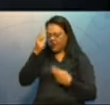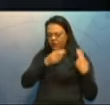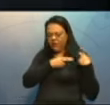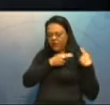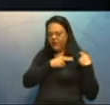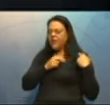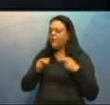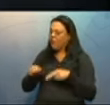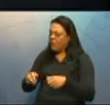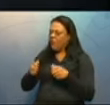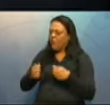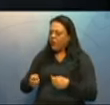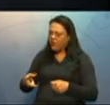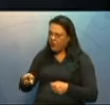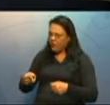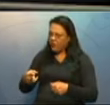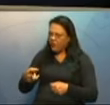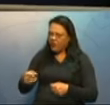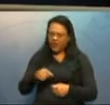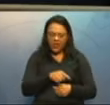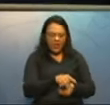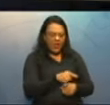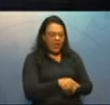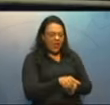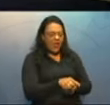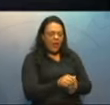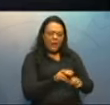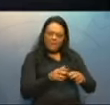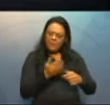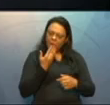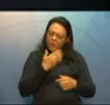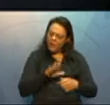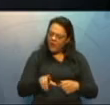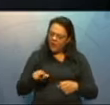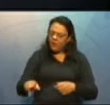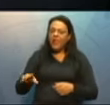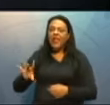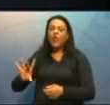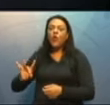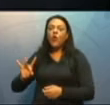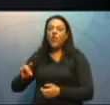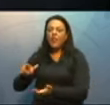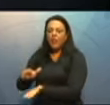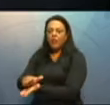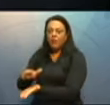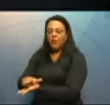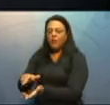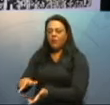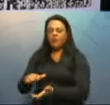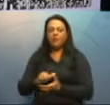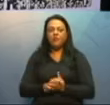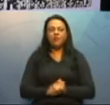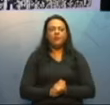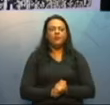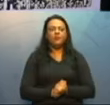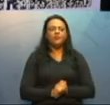e recortando e pedindo para o aluno colar aí no seu material impresso.